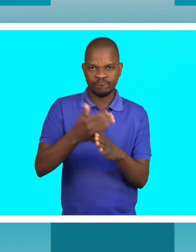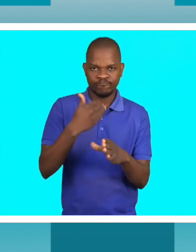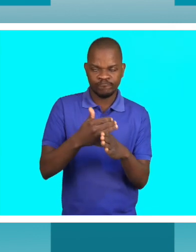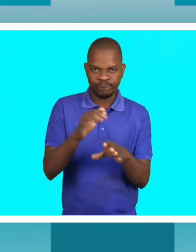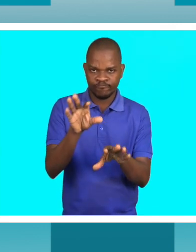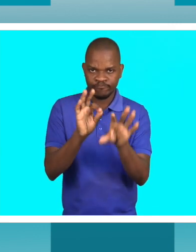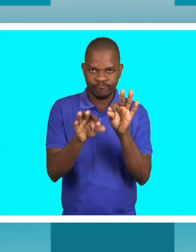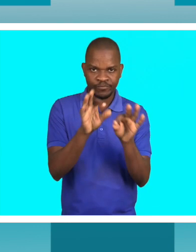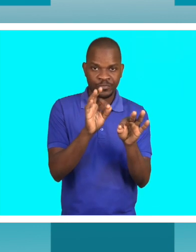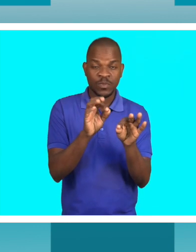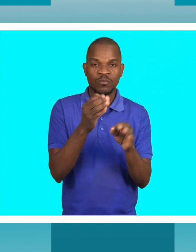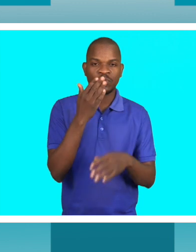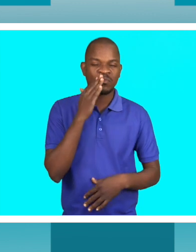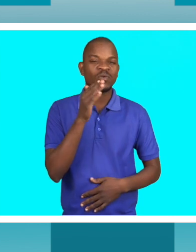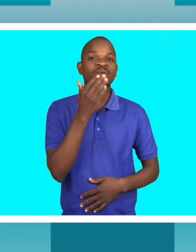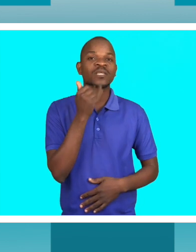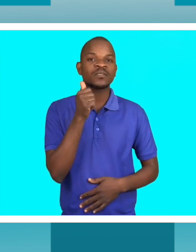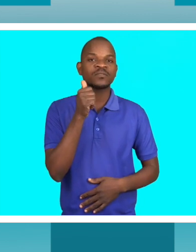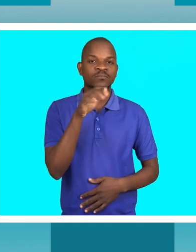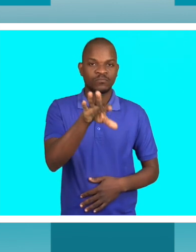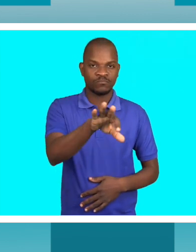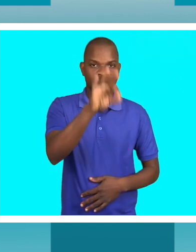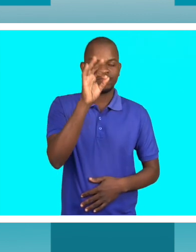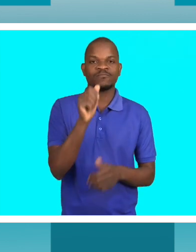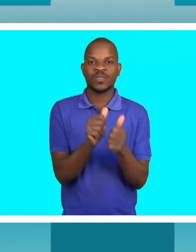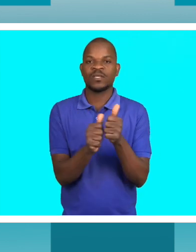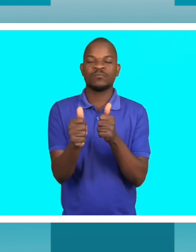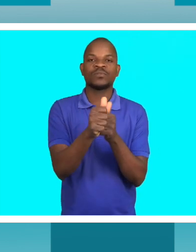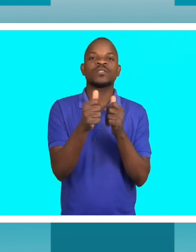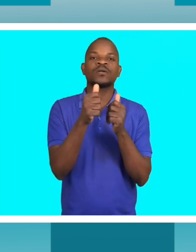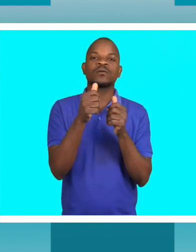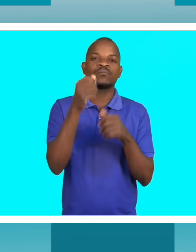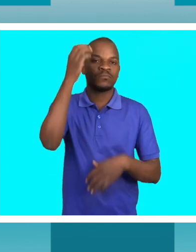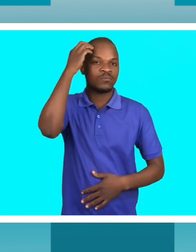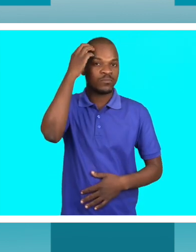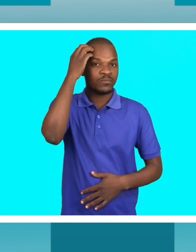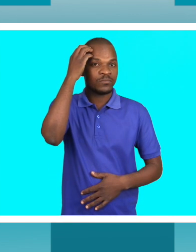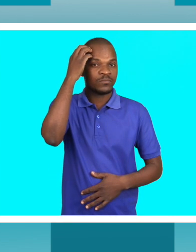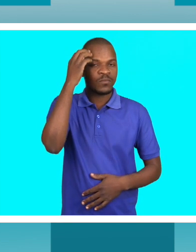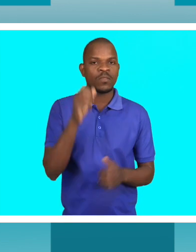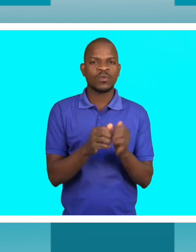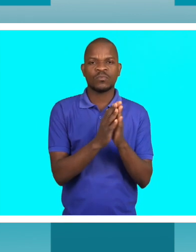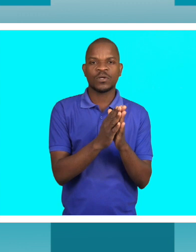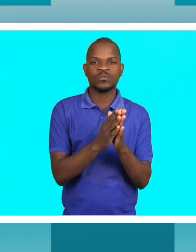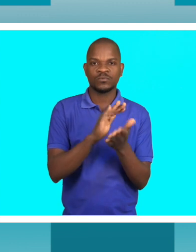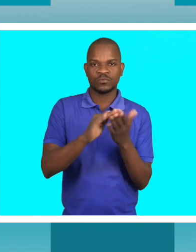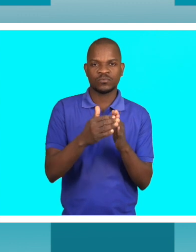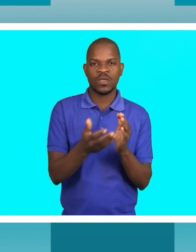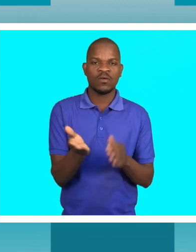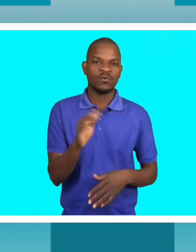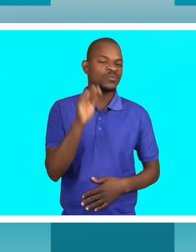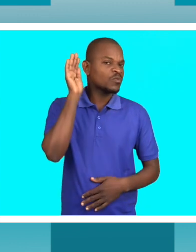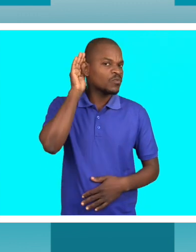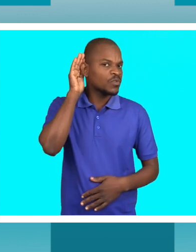foram pré-selecionados e selecionamos os melhores que foram a representar a província de Maputo de uma melhor forma. Obrigado, professor. Armindo,